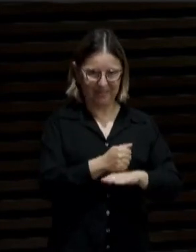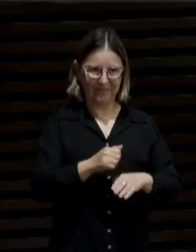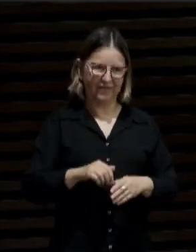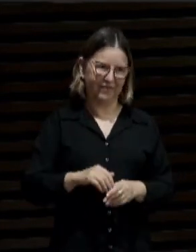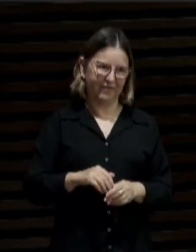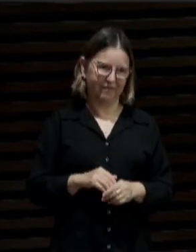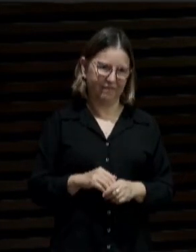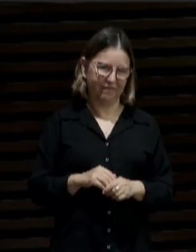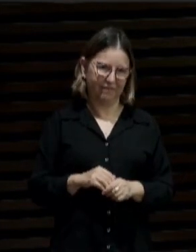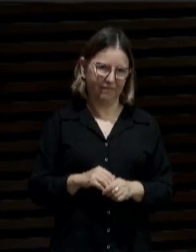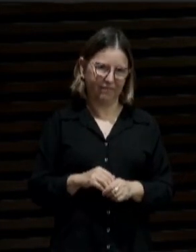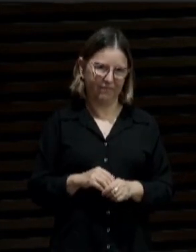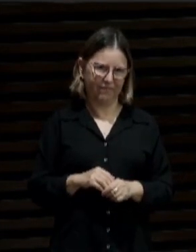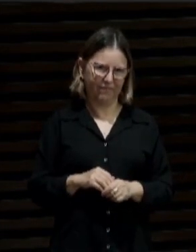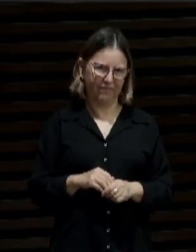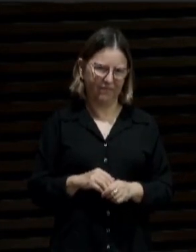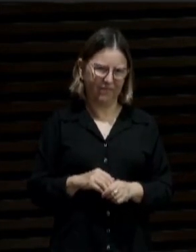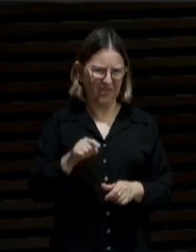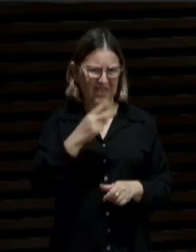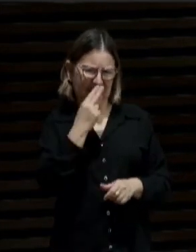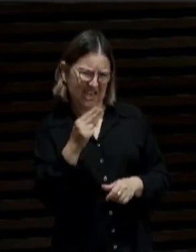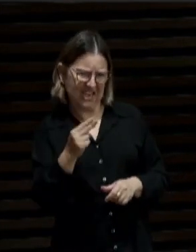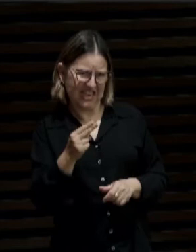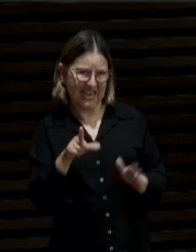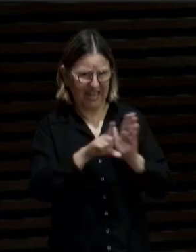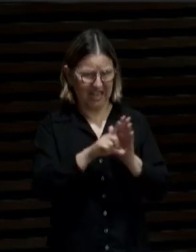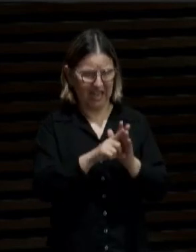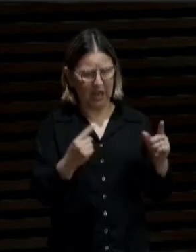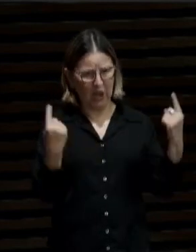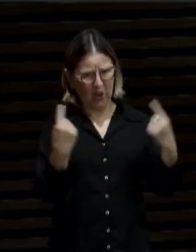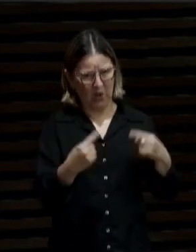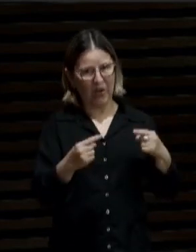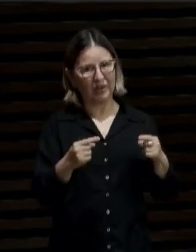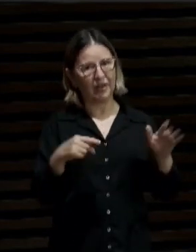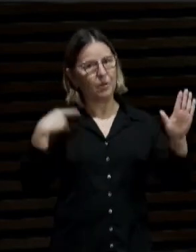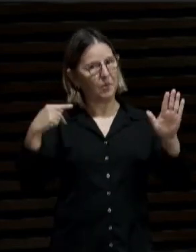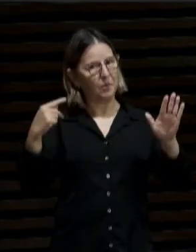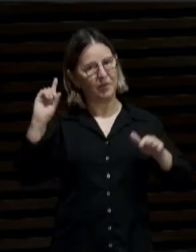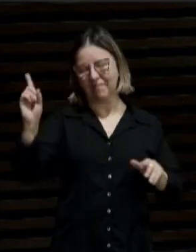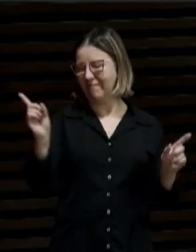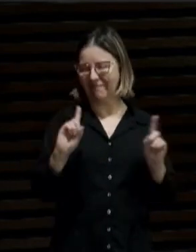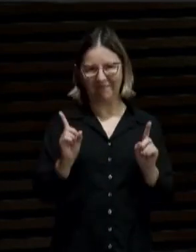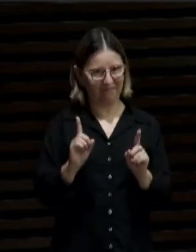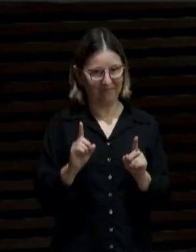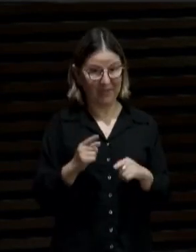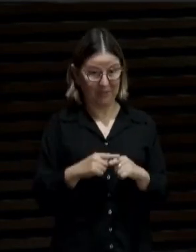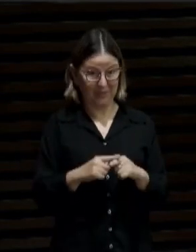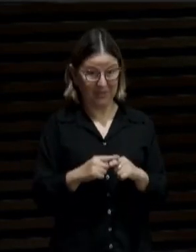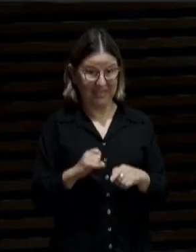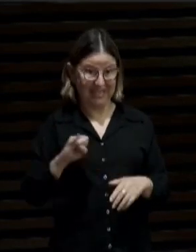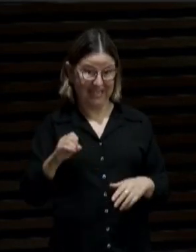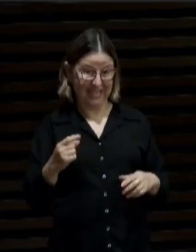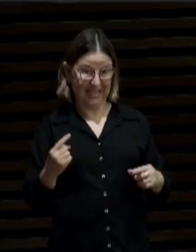assim. É porventura a lei contrária às promessas de Deus? De modo nenhum. Porque se fosse promulgada uma lei